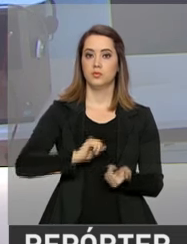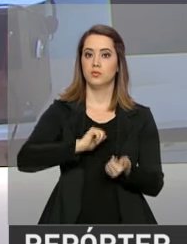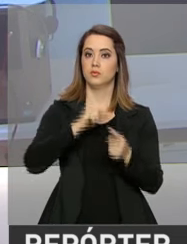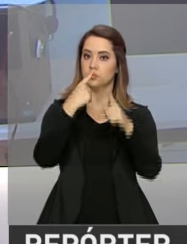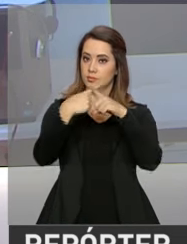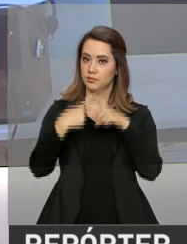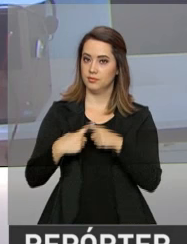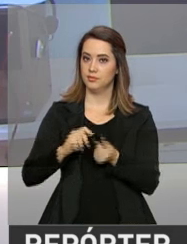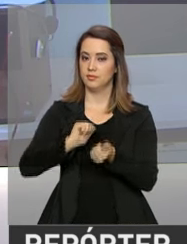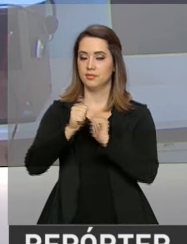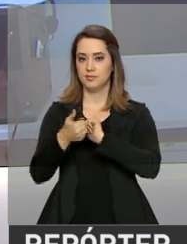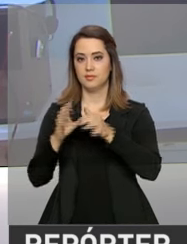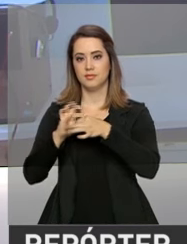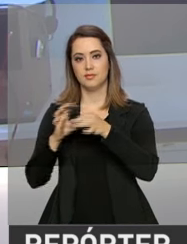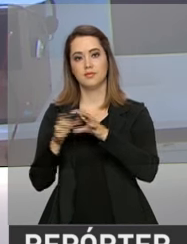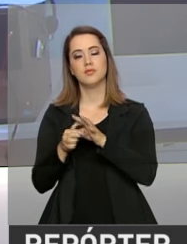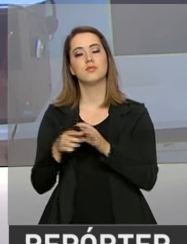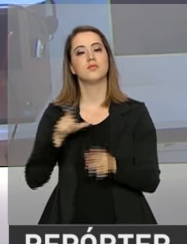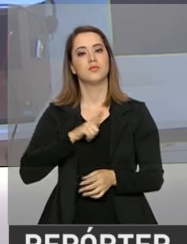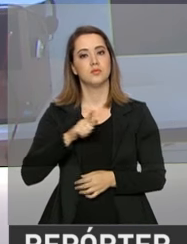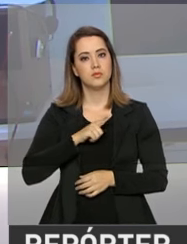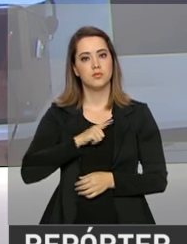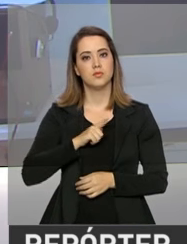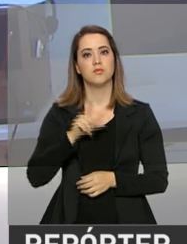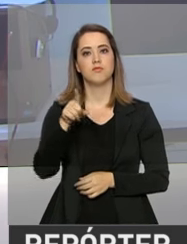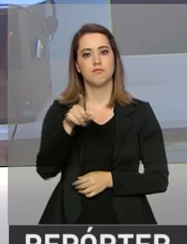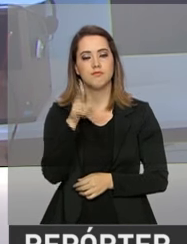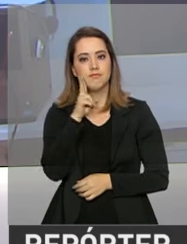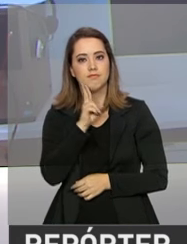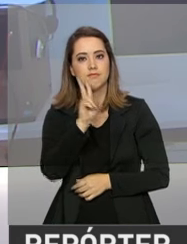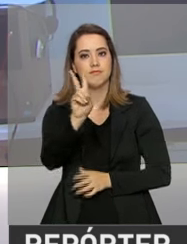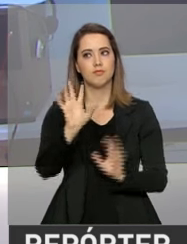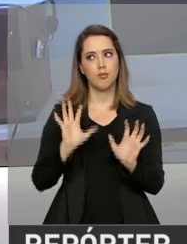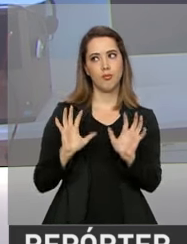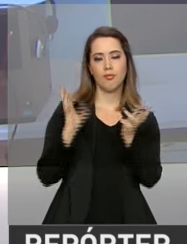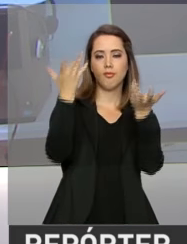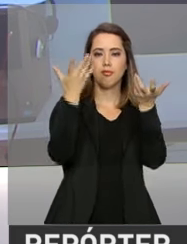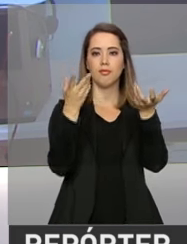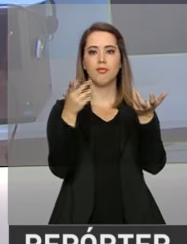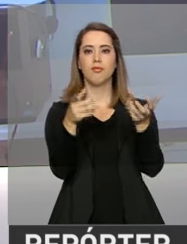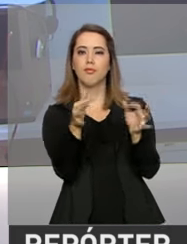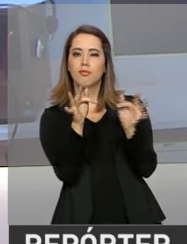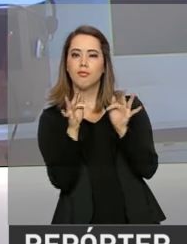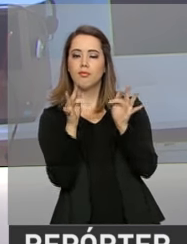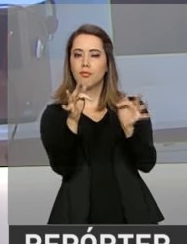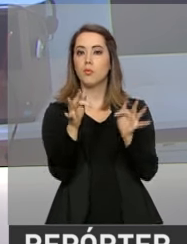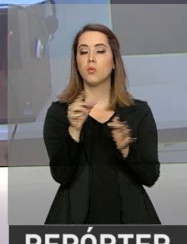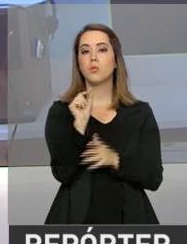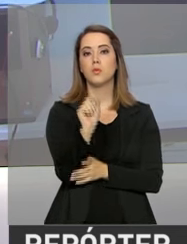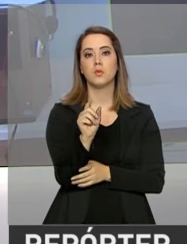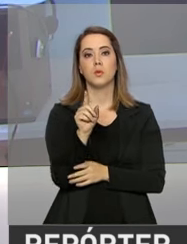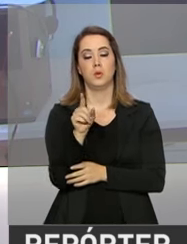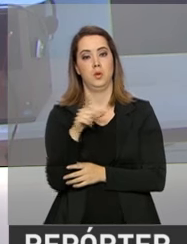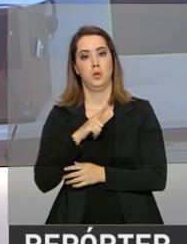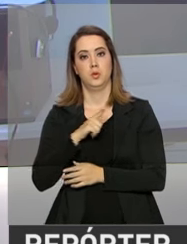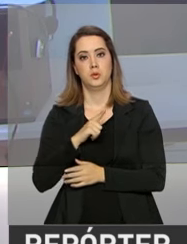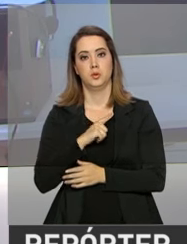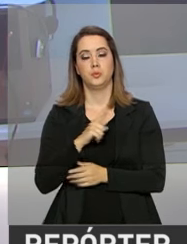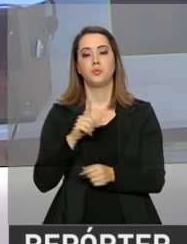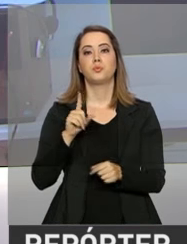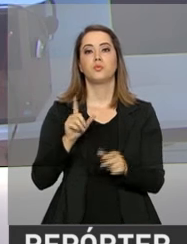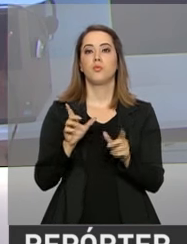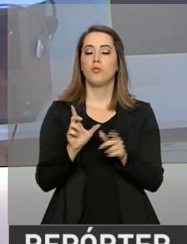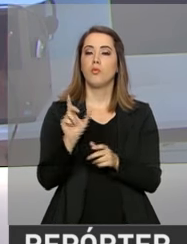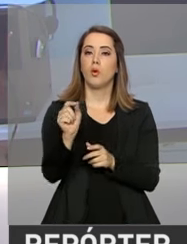jogos olímpicos não deixar legado também para previsão do tempo os modelos de meteorologia utilizados nas olimpíadas de alta